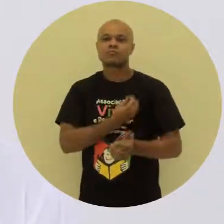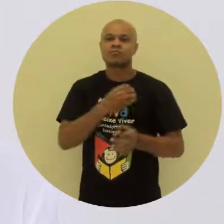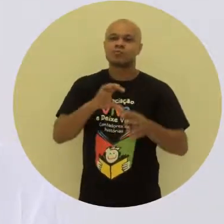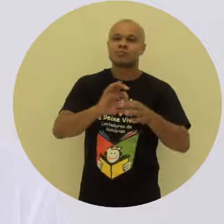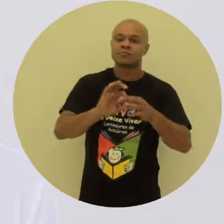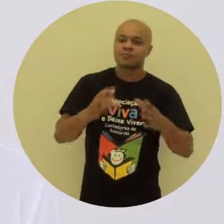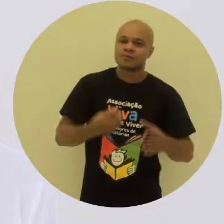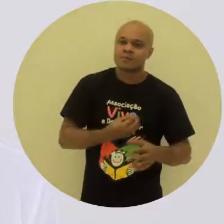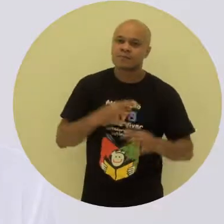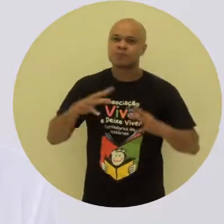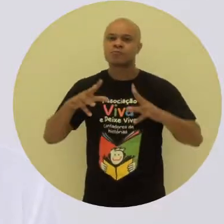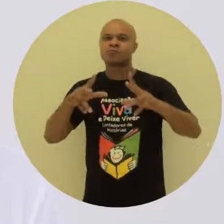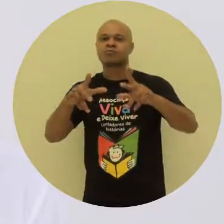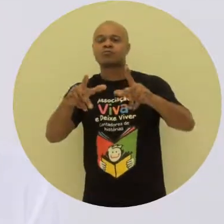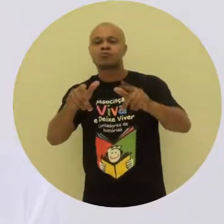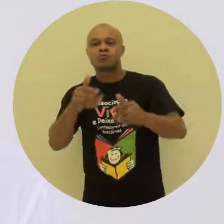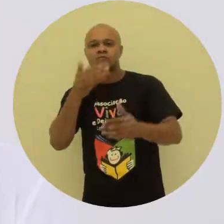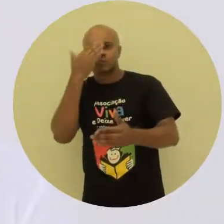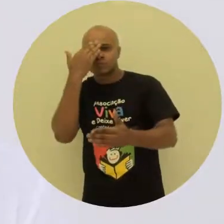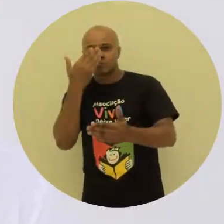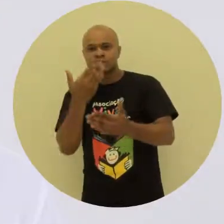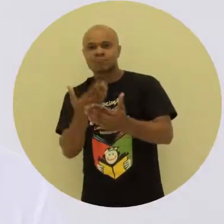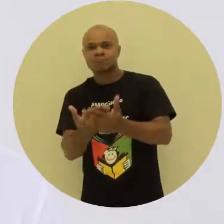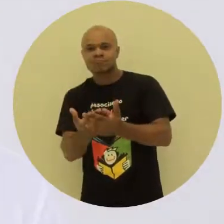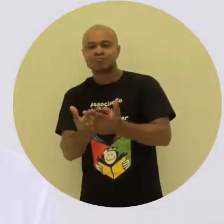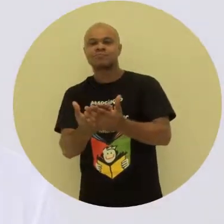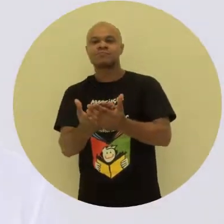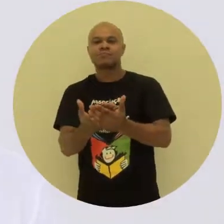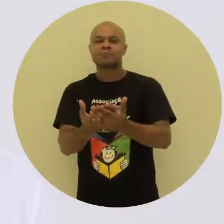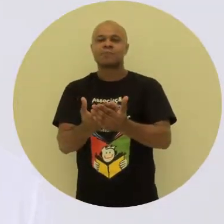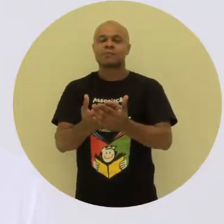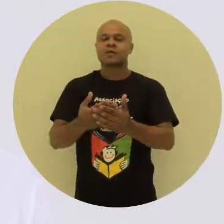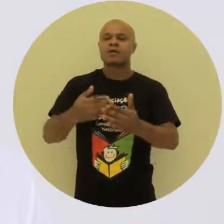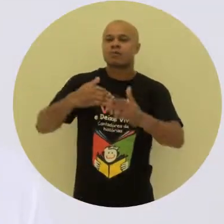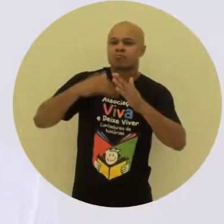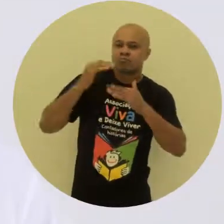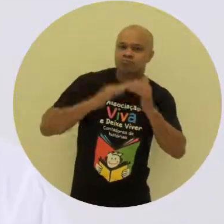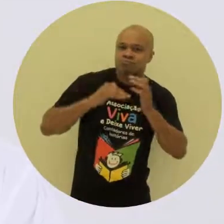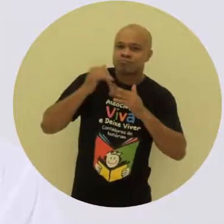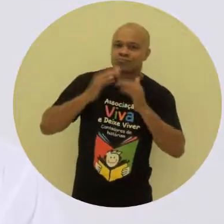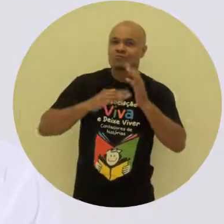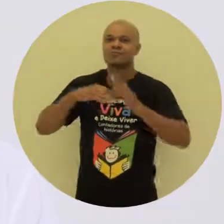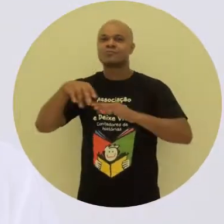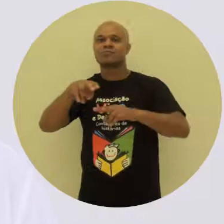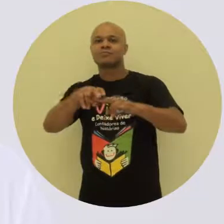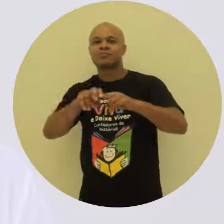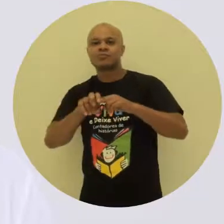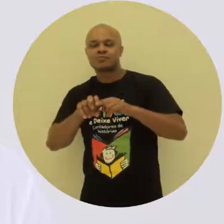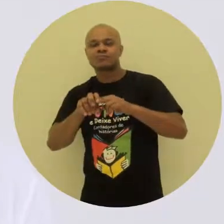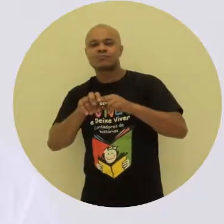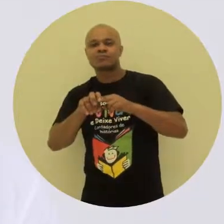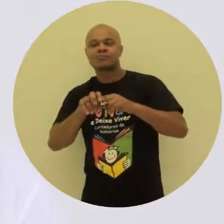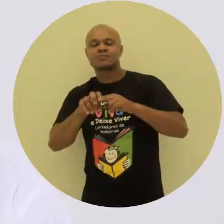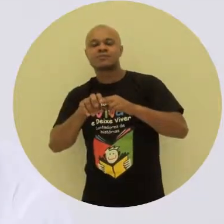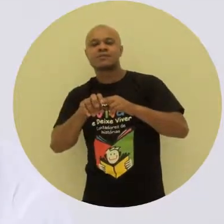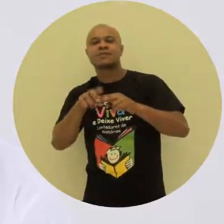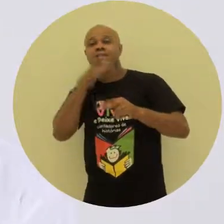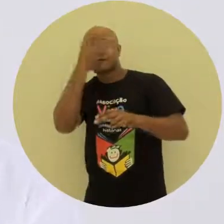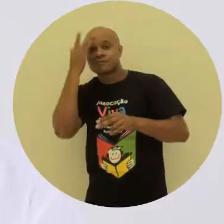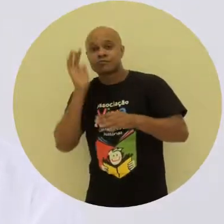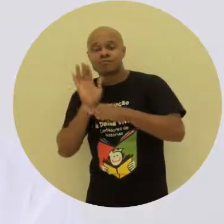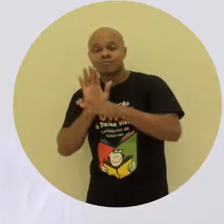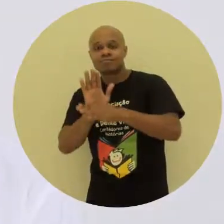que nós acreditamos. Afinal, somos uma associação e ela é construída por muita gente. Depois nós